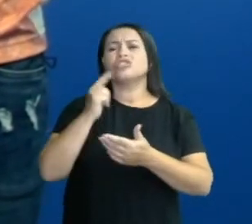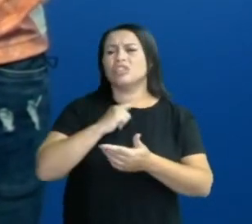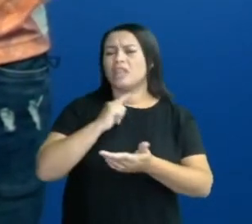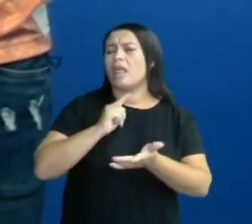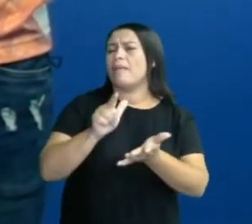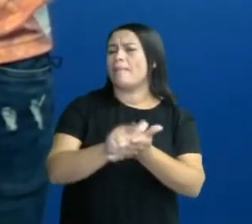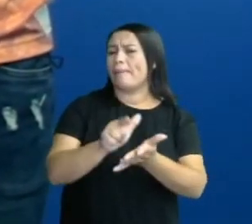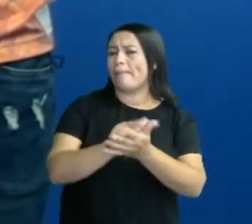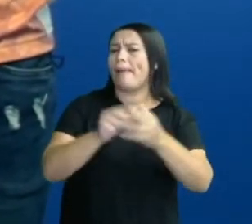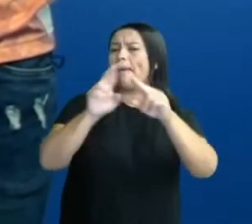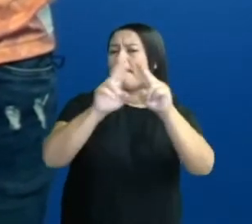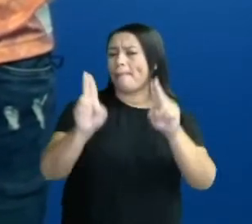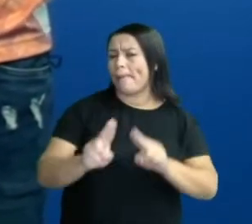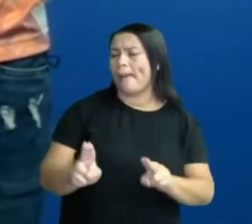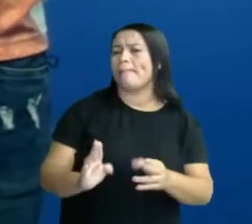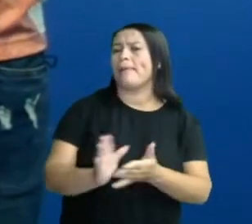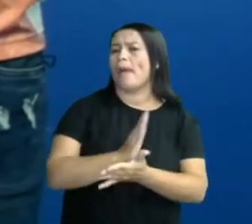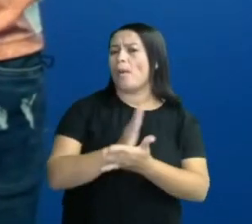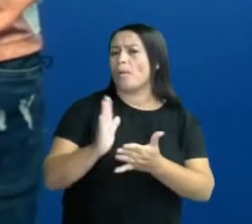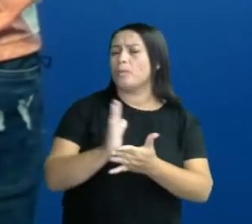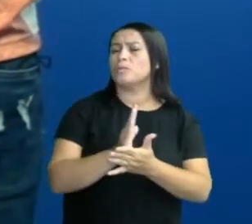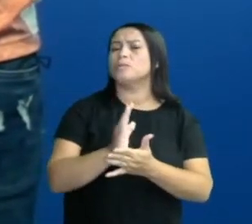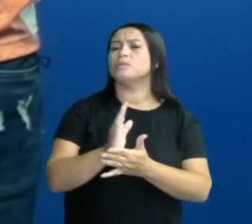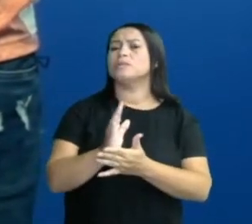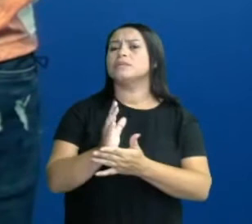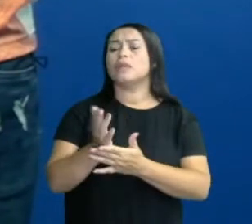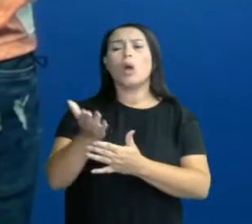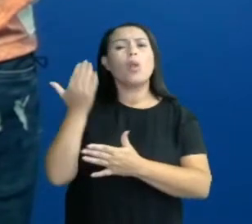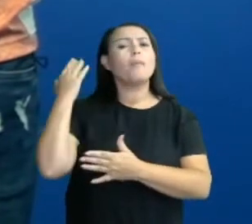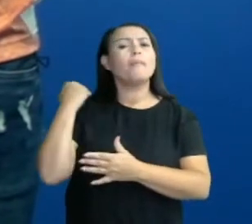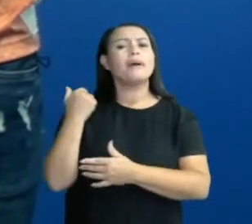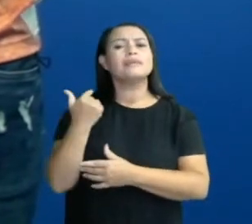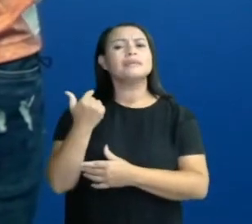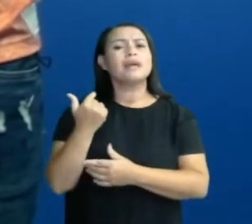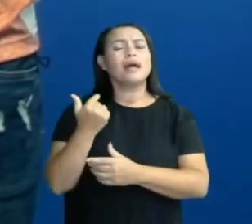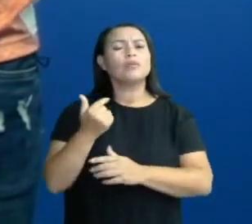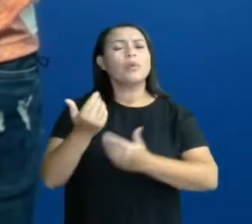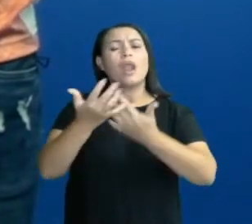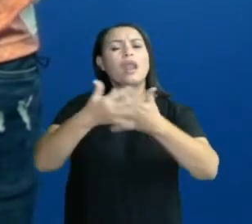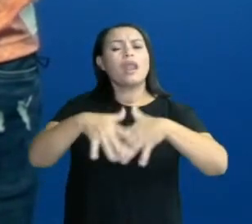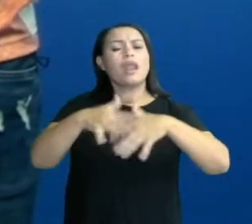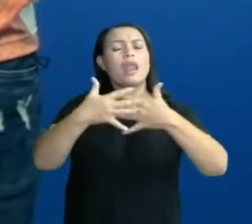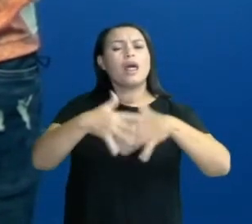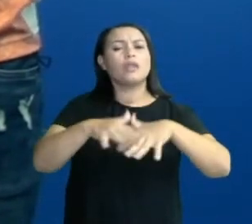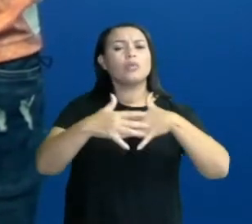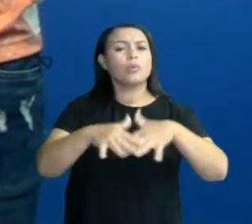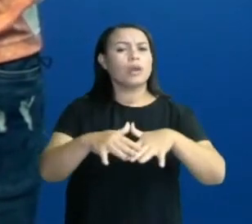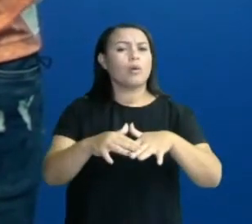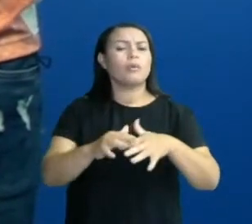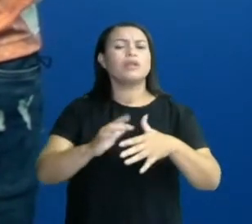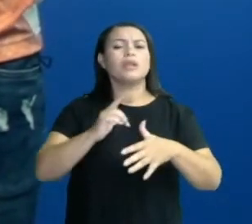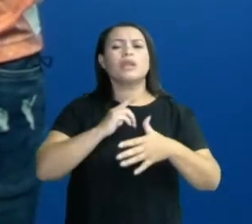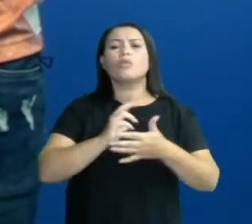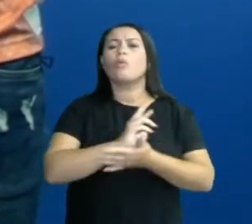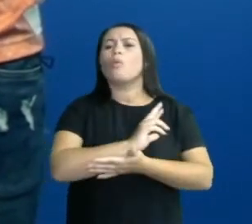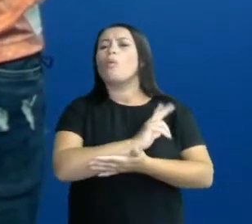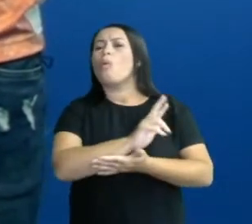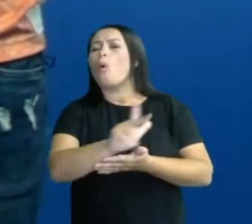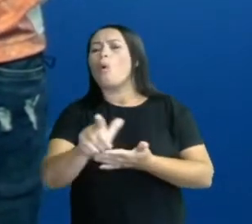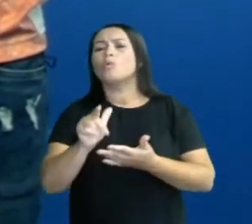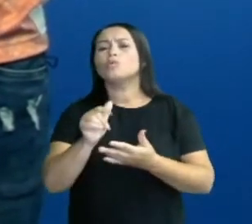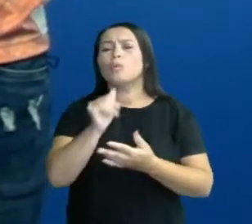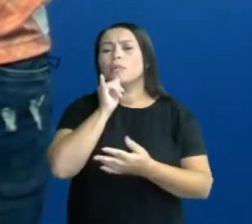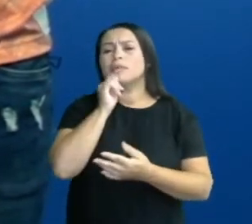papel, né, ou coisa do gênero, no passado não existia papel, então naturalmente, né, outros elementos, né, como a